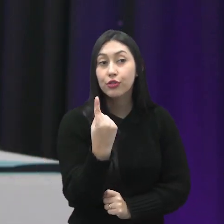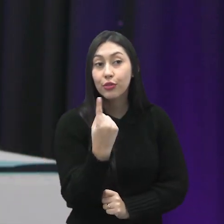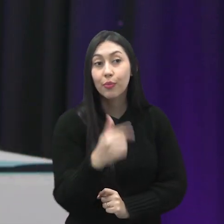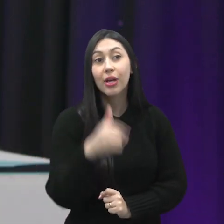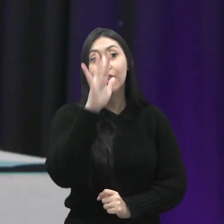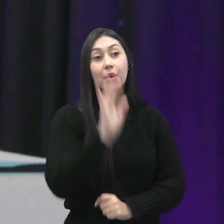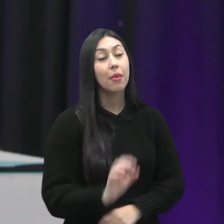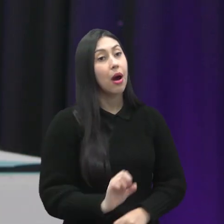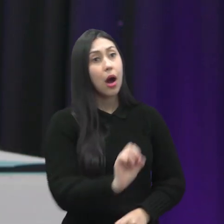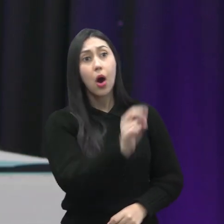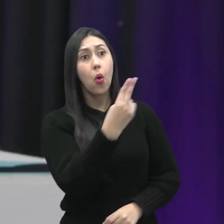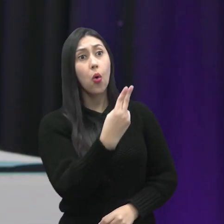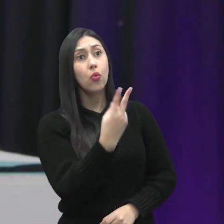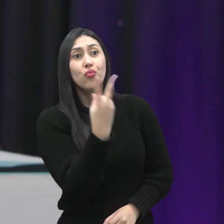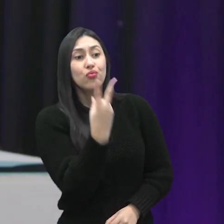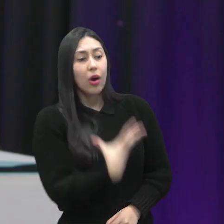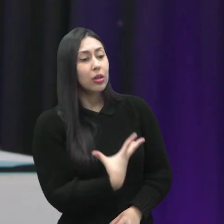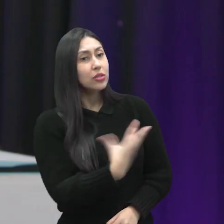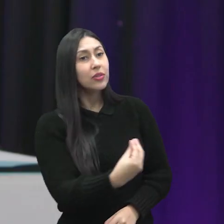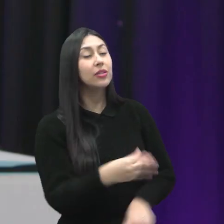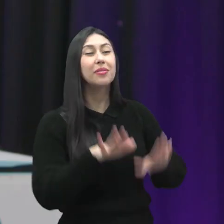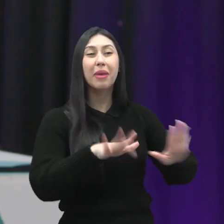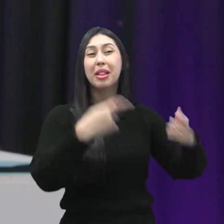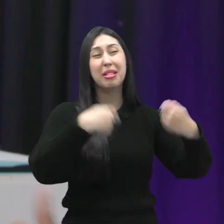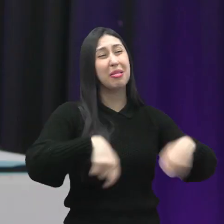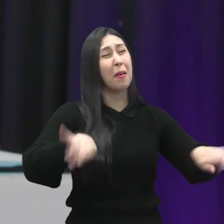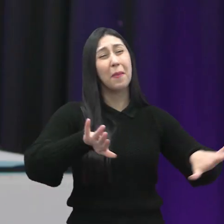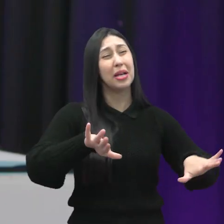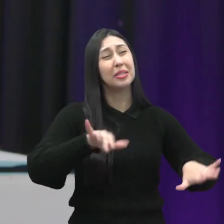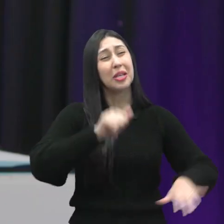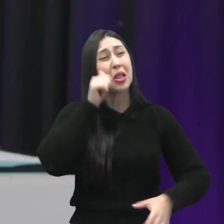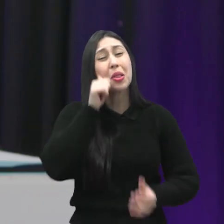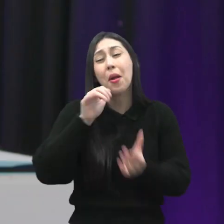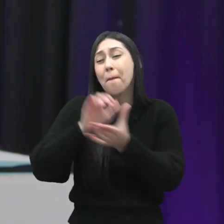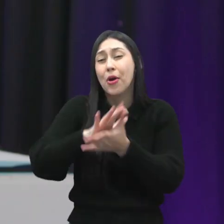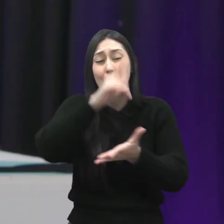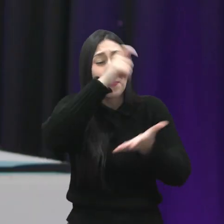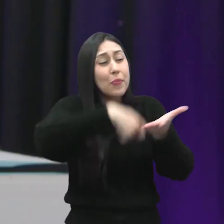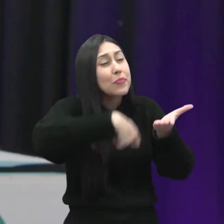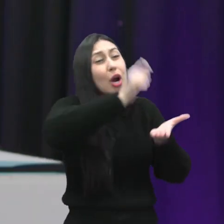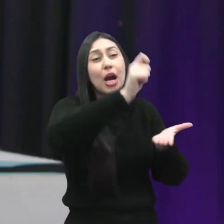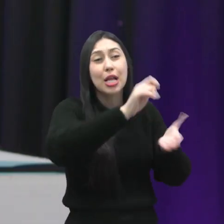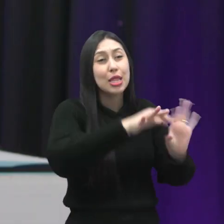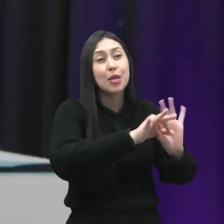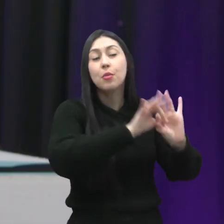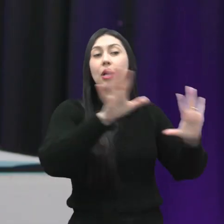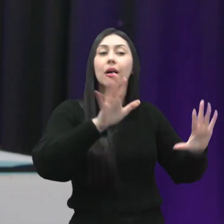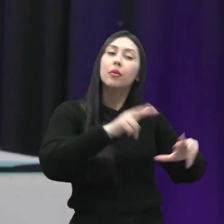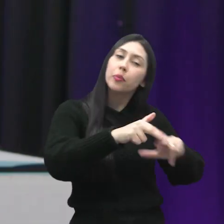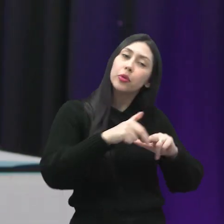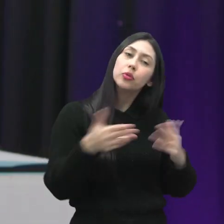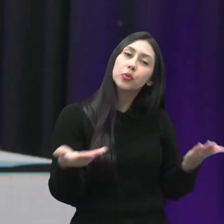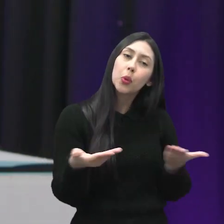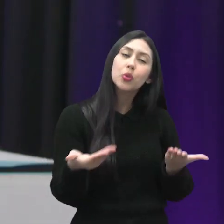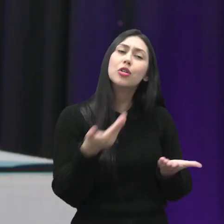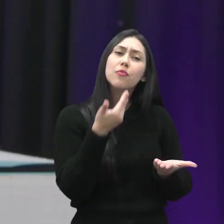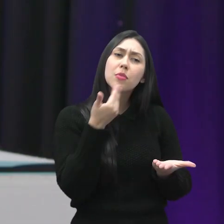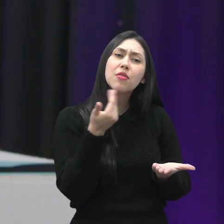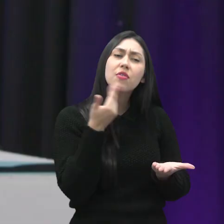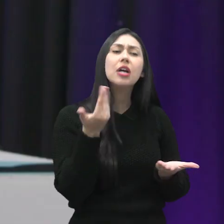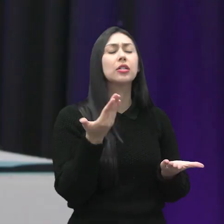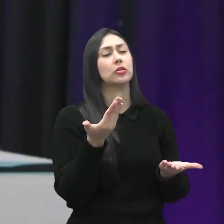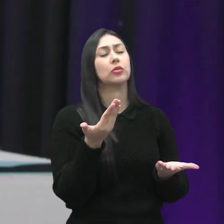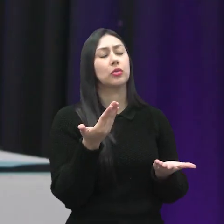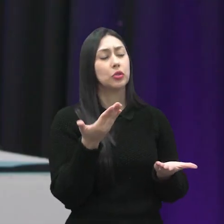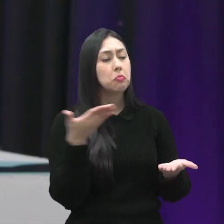ou tendo 2 filhos, e ele não precisa mais da anuência da cônjuge. Então, isso facilitou um pouco o acesso, né, a esse